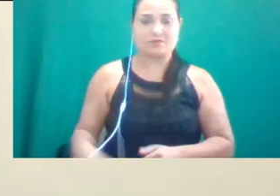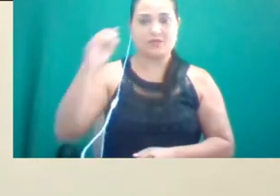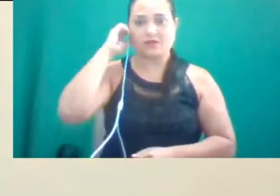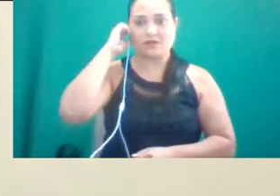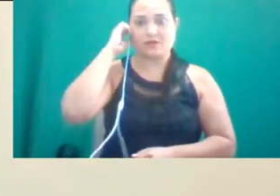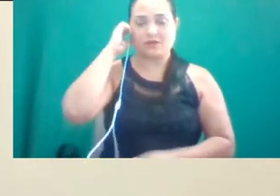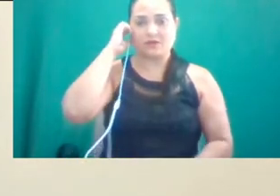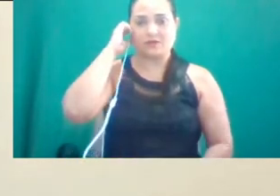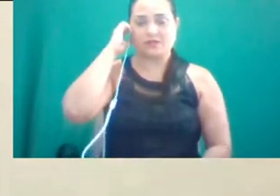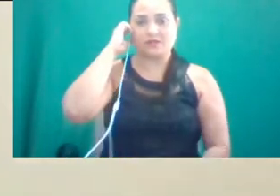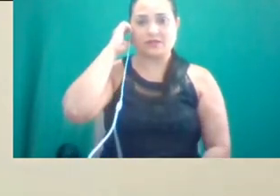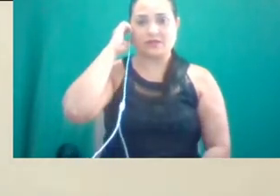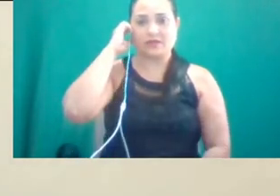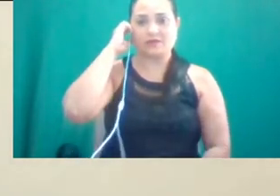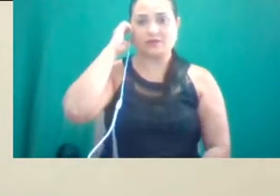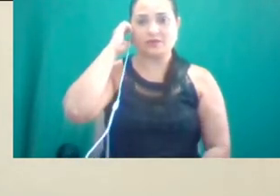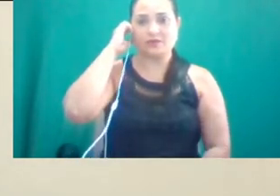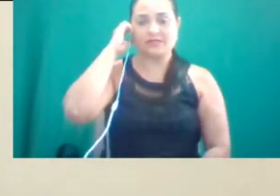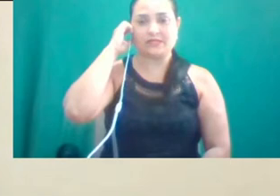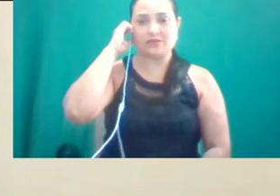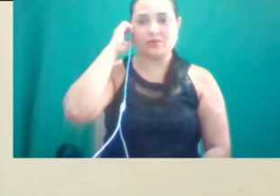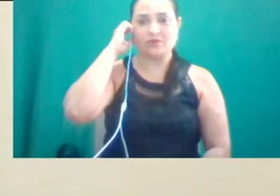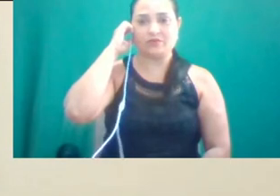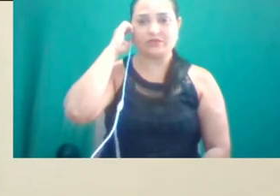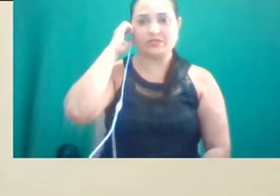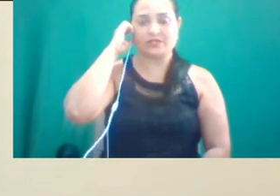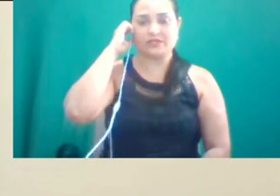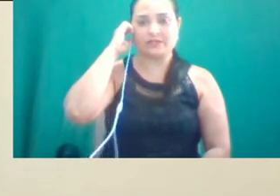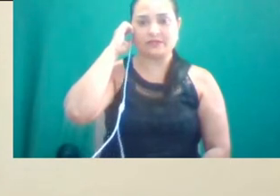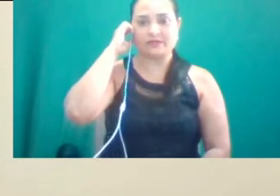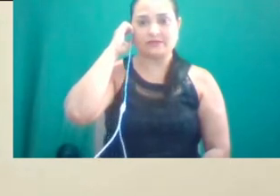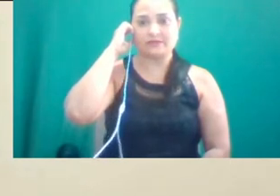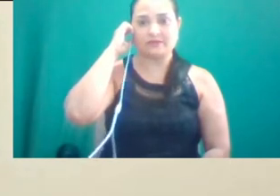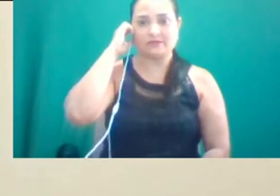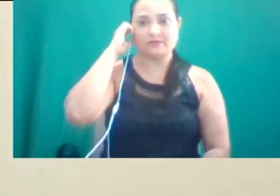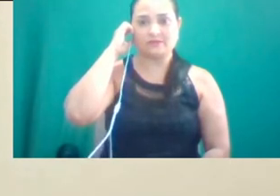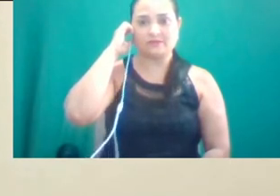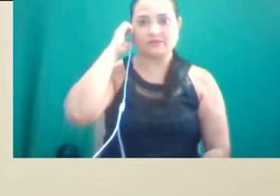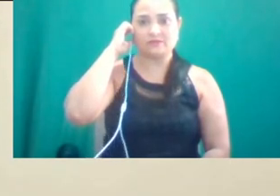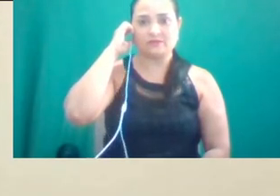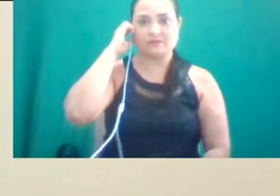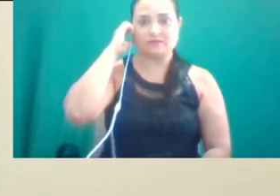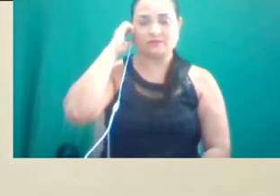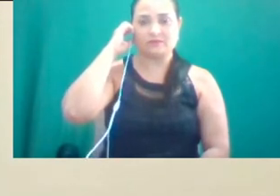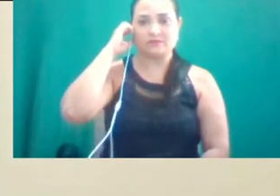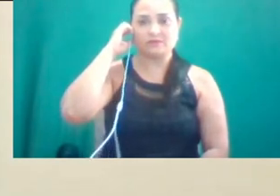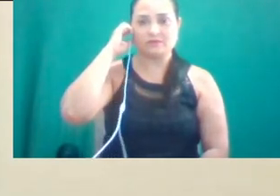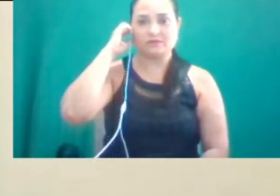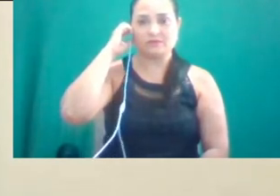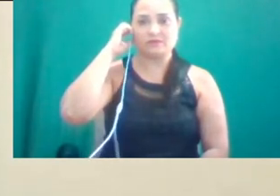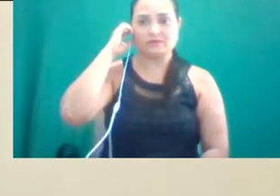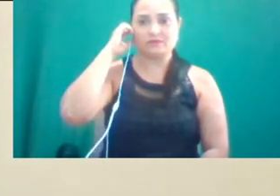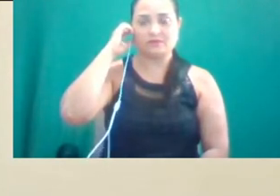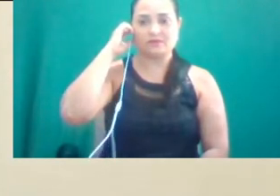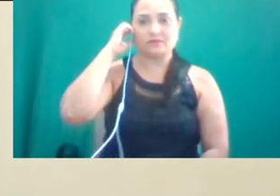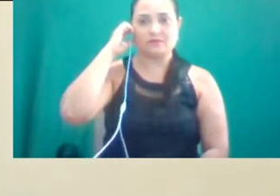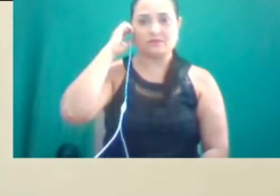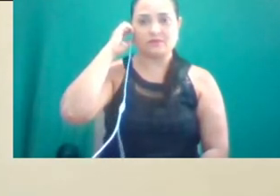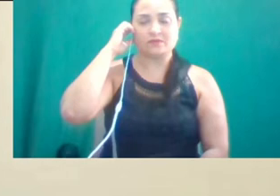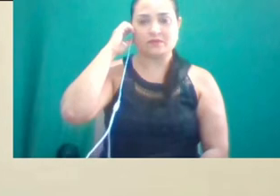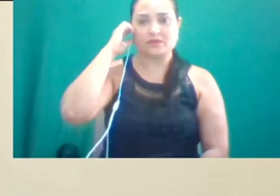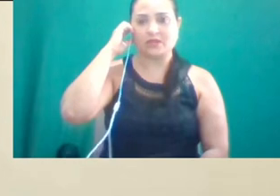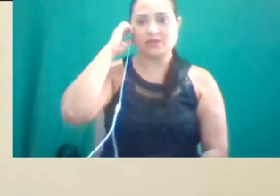conquistas. Hoje, cada um de nós estamos conseguindo nossa primeira graduação, ou segunda e terceira, seja lá como for. Mas é uma